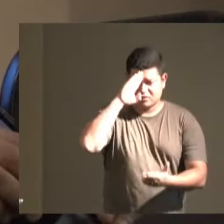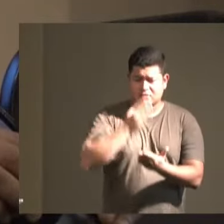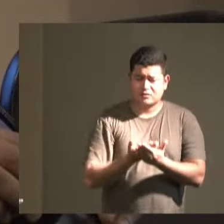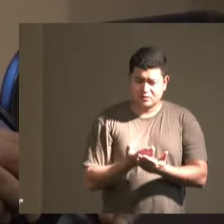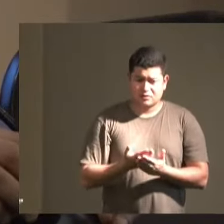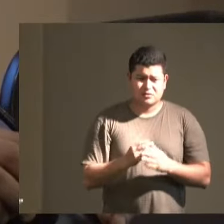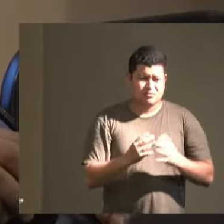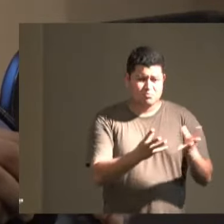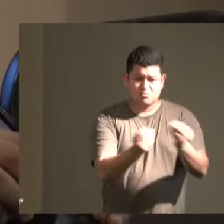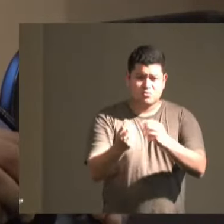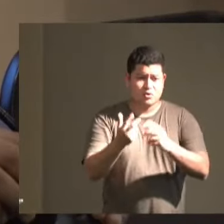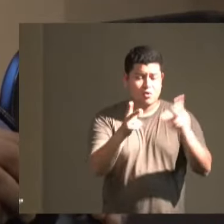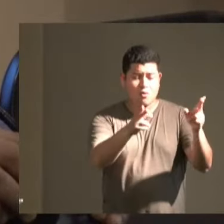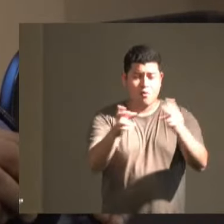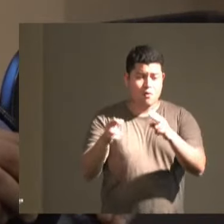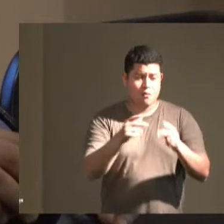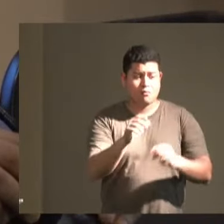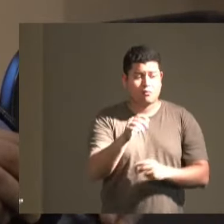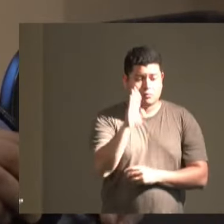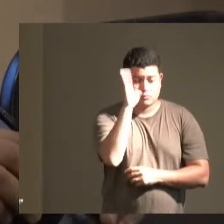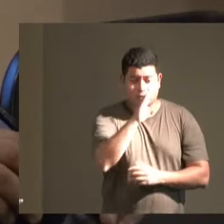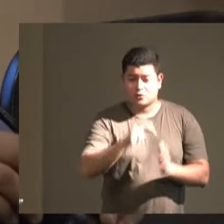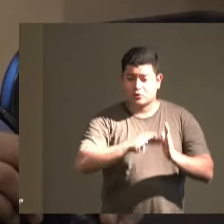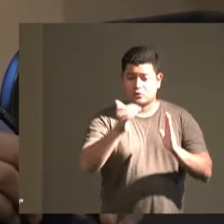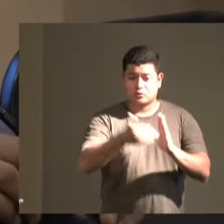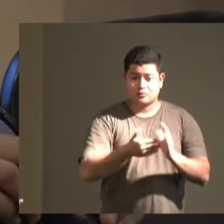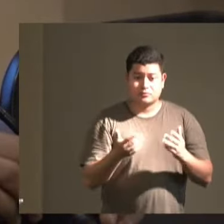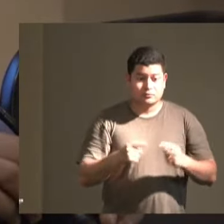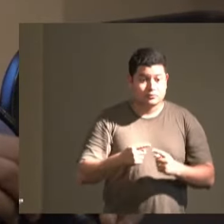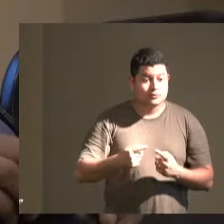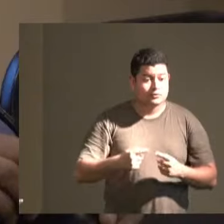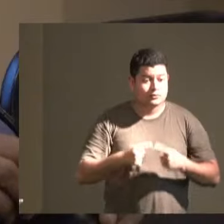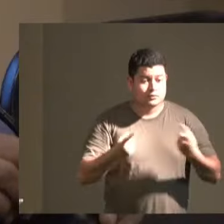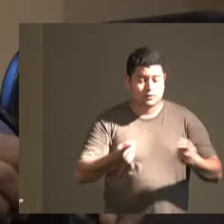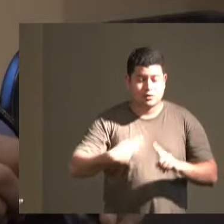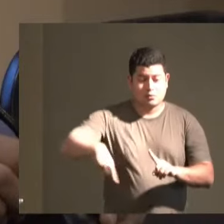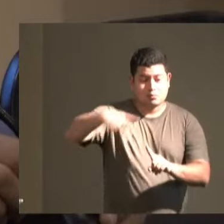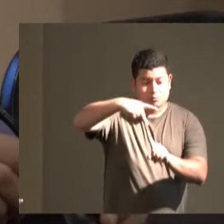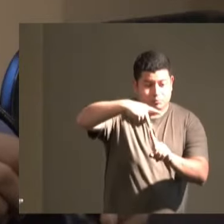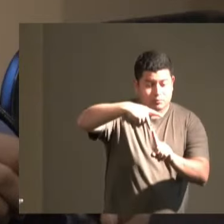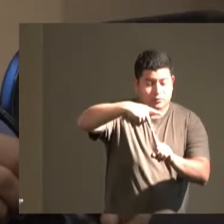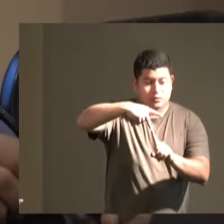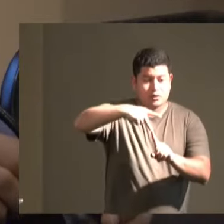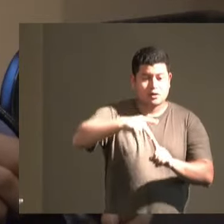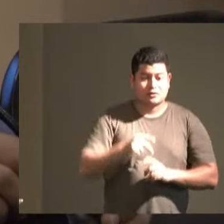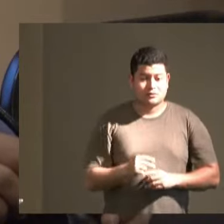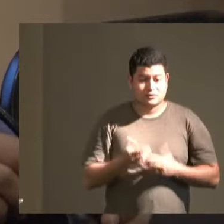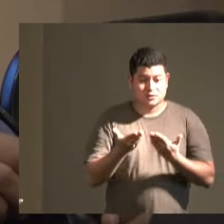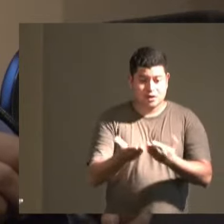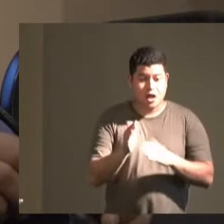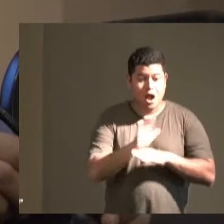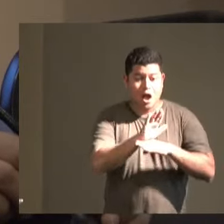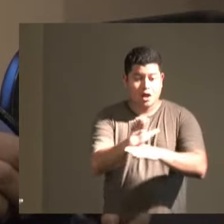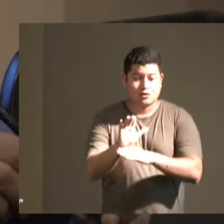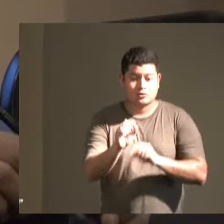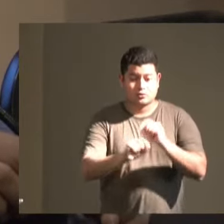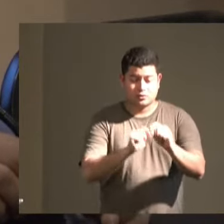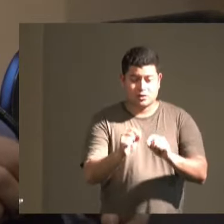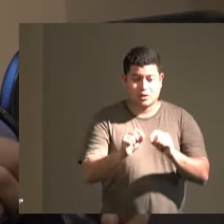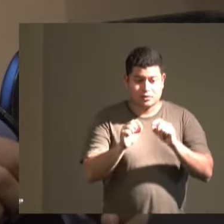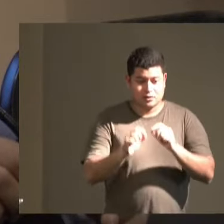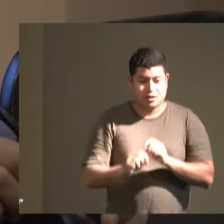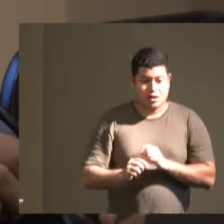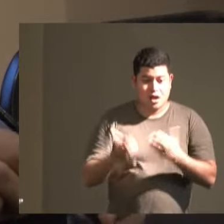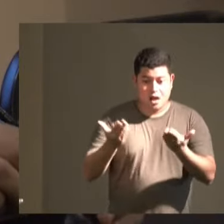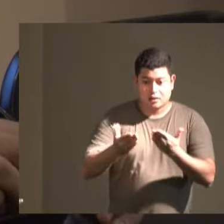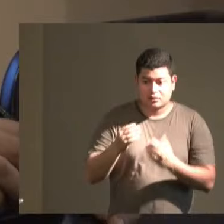Então, o Plano Viver Sem Limites, ele teve essa vantagem, ele colocou na agenda das pessoas, na agenda do governo e na